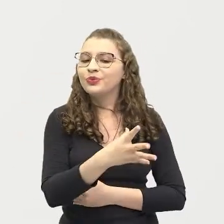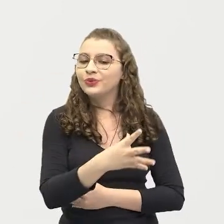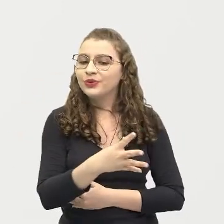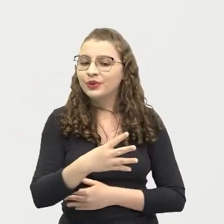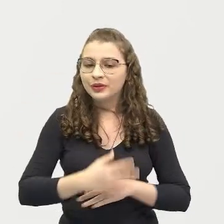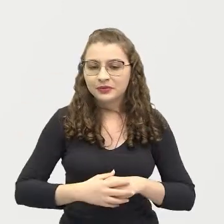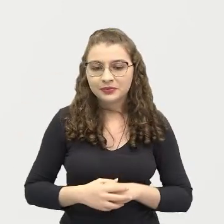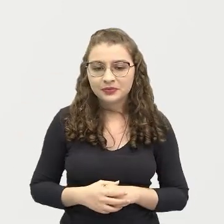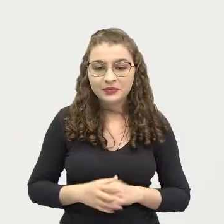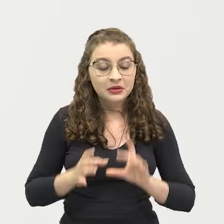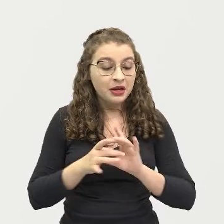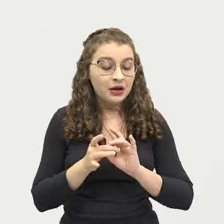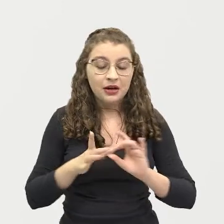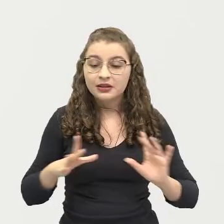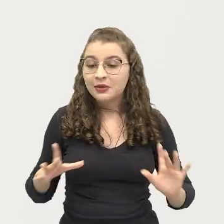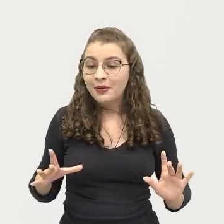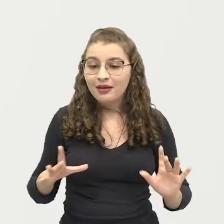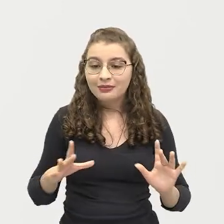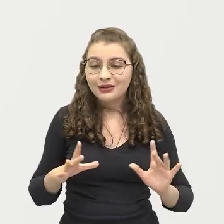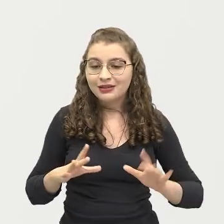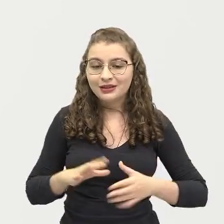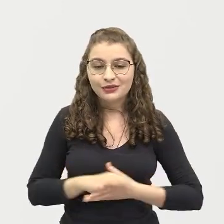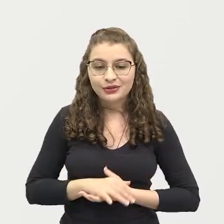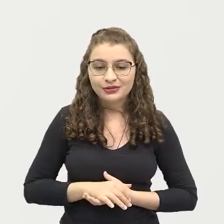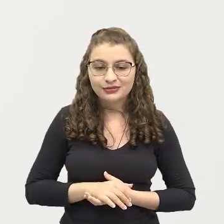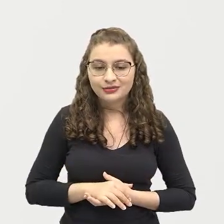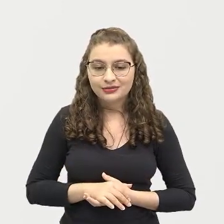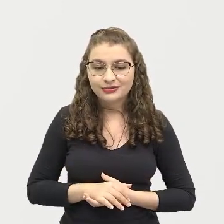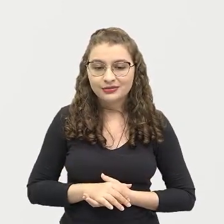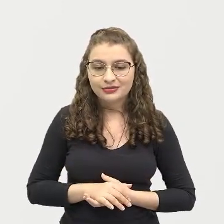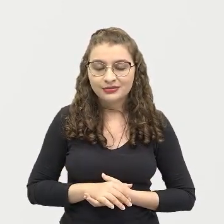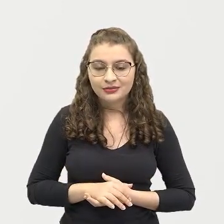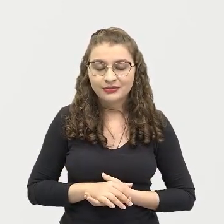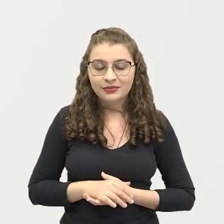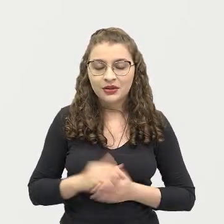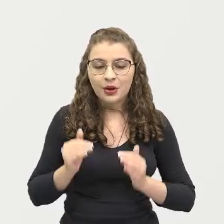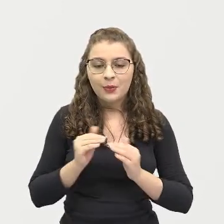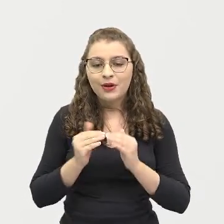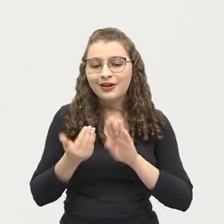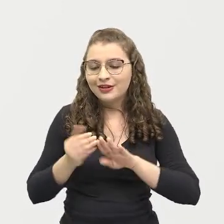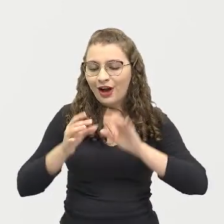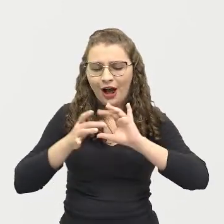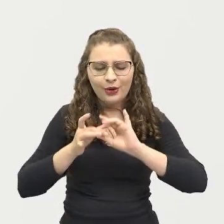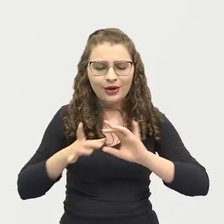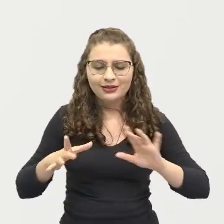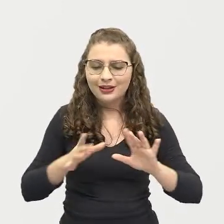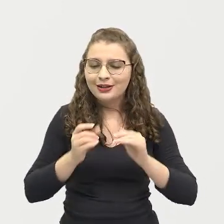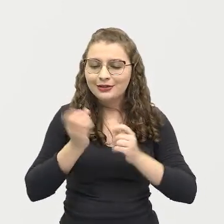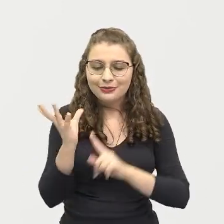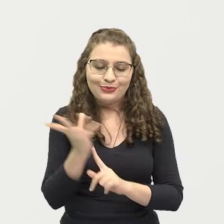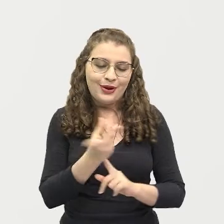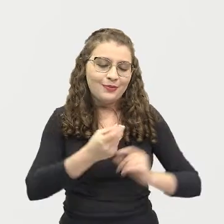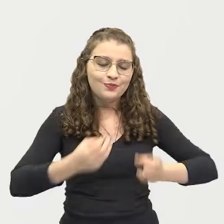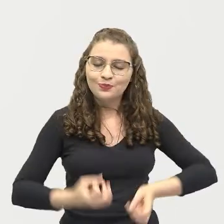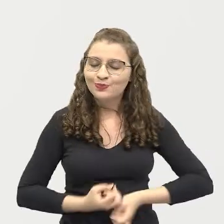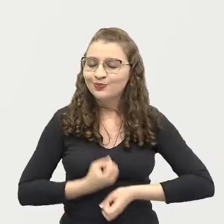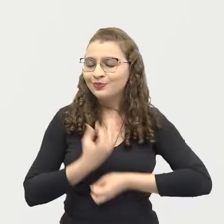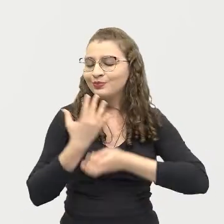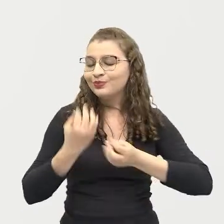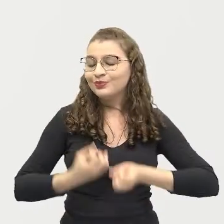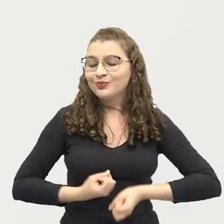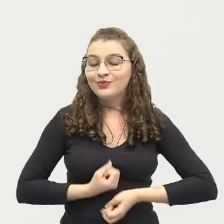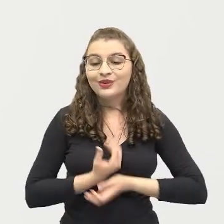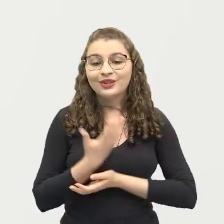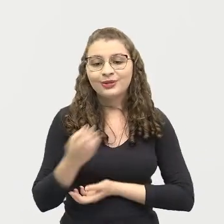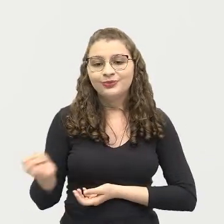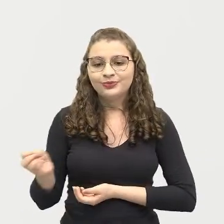com o passado. Então eles vão romper ali com as formas de fazer arte, né? Então vão buscar um novo, vão buscar uma